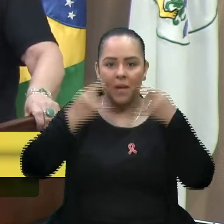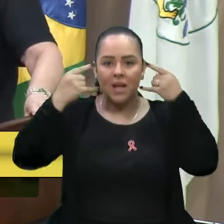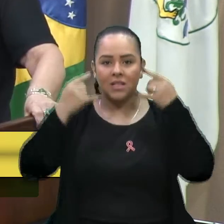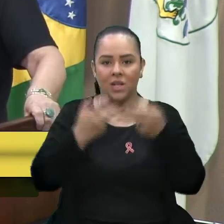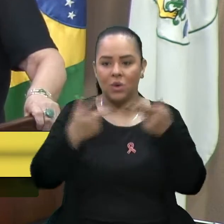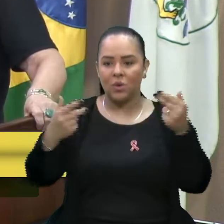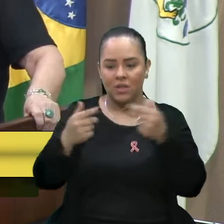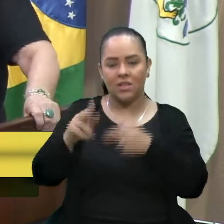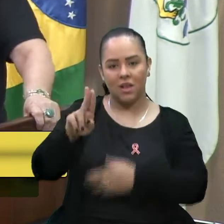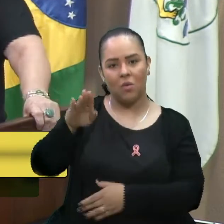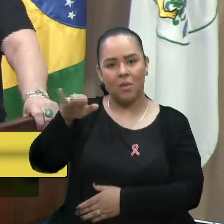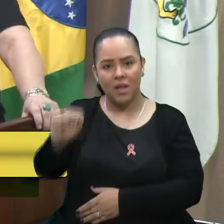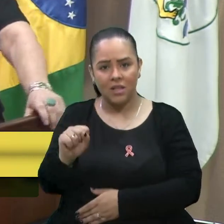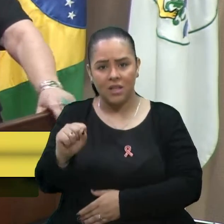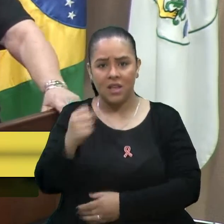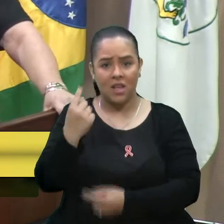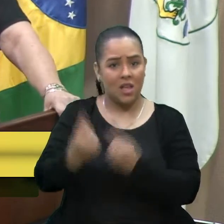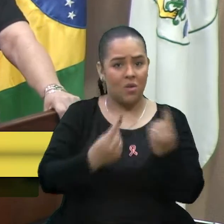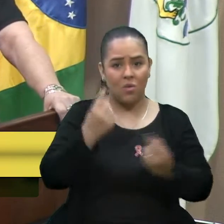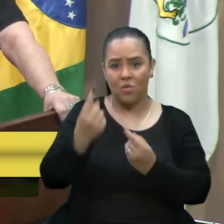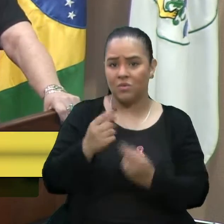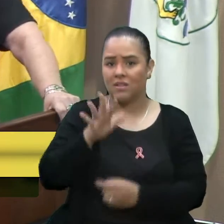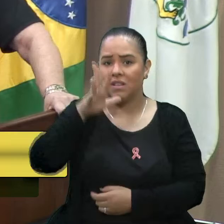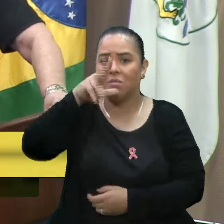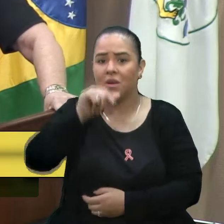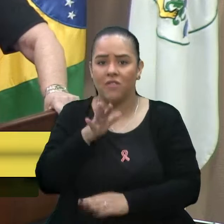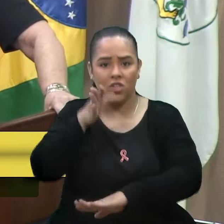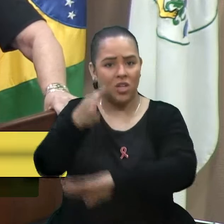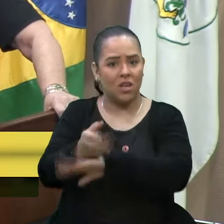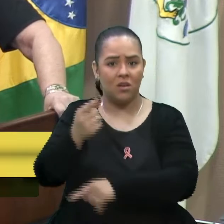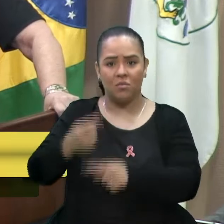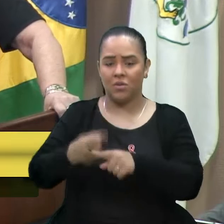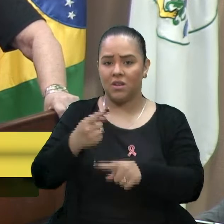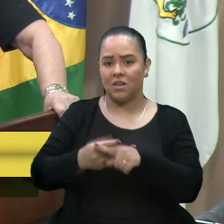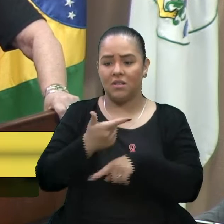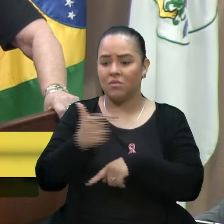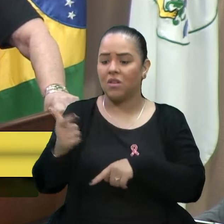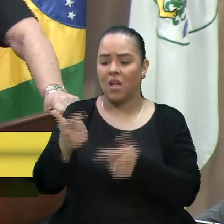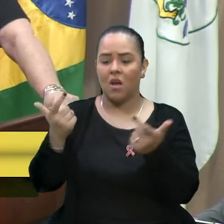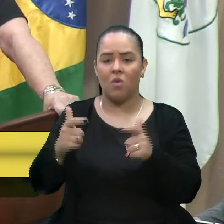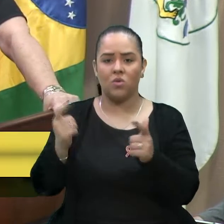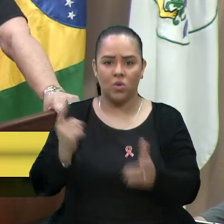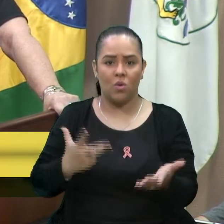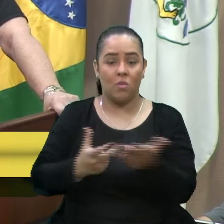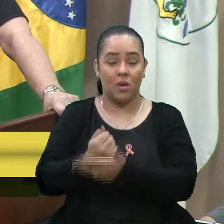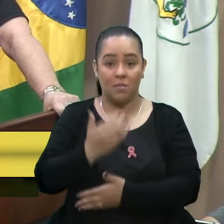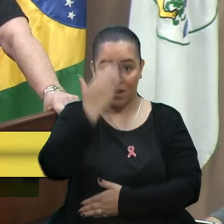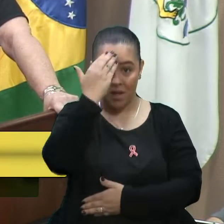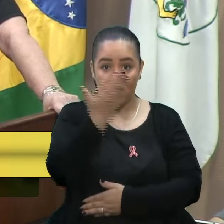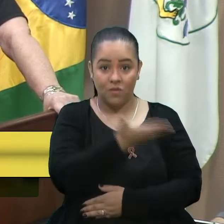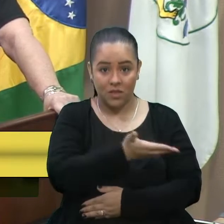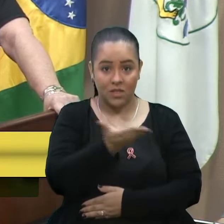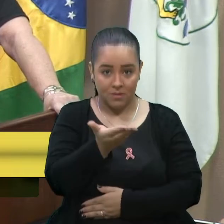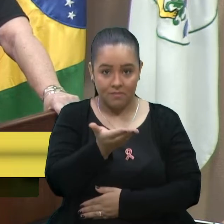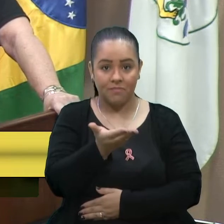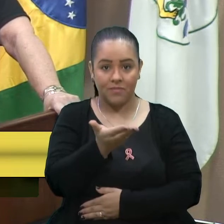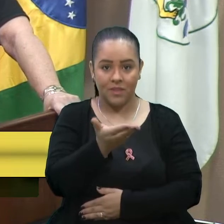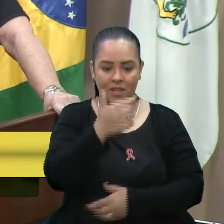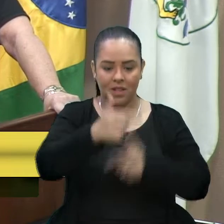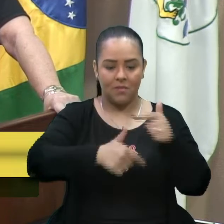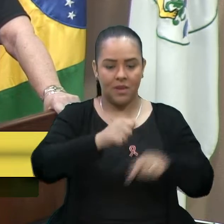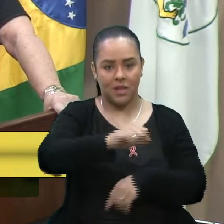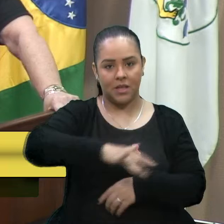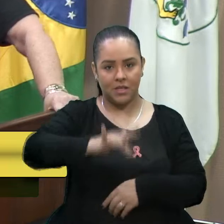que mesmo assim, muitas vezes demorava a chegar porque não tinha no mercado. Obrigada a você que trabalha na